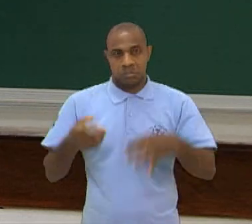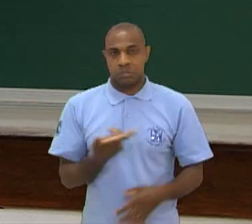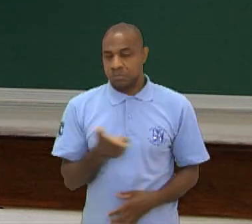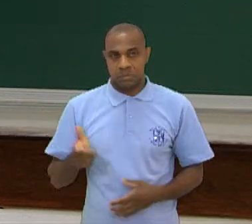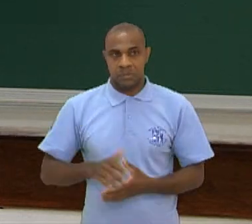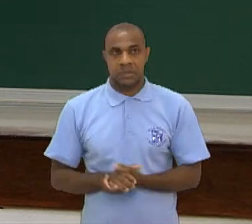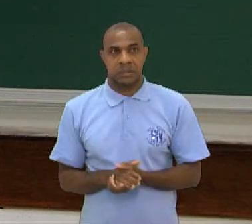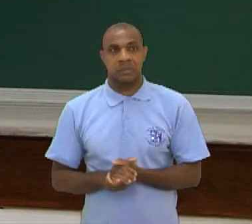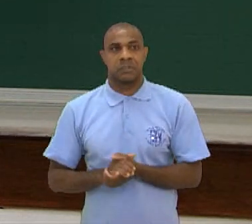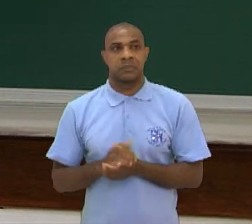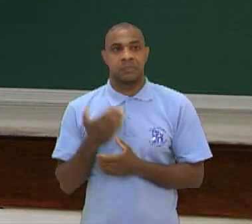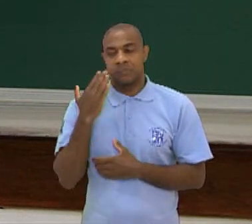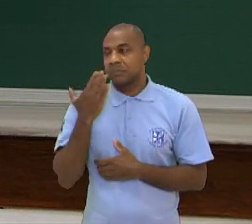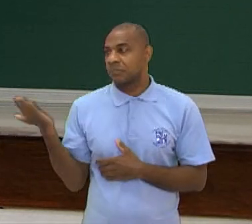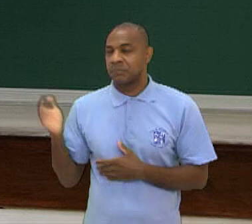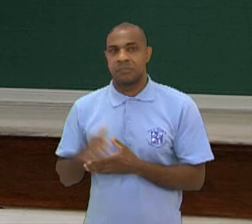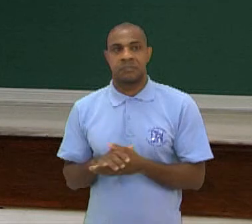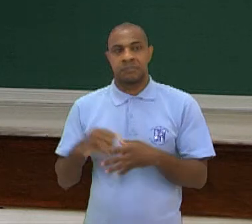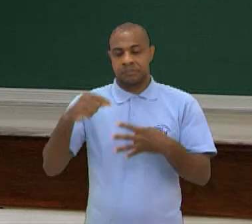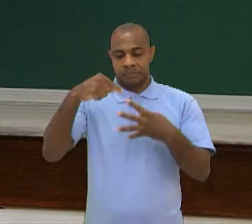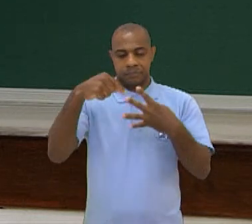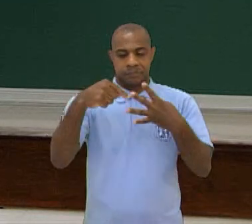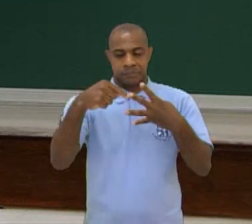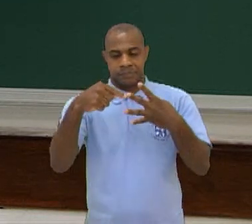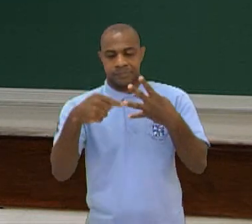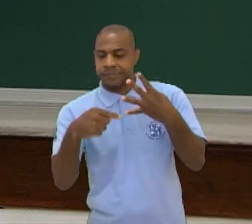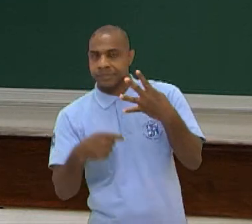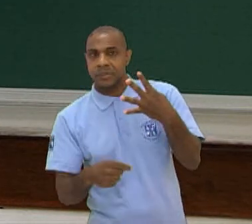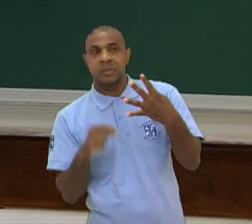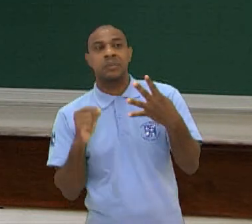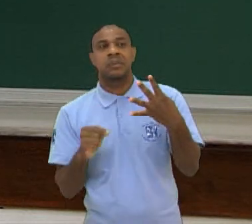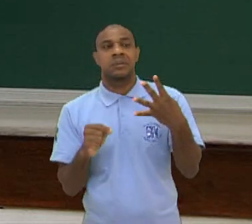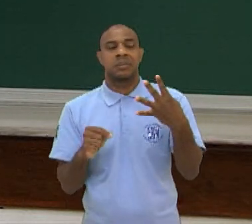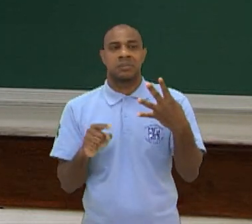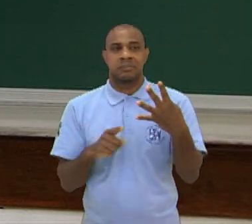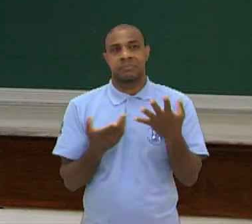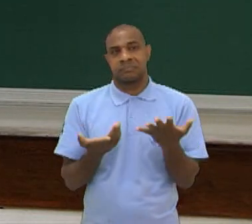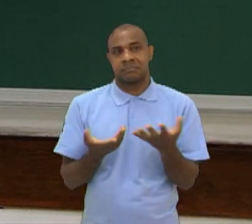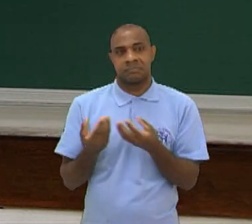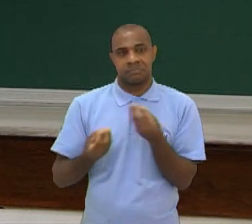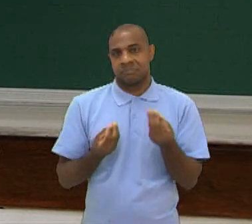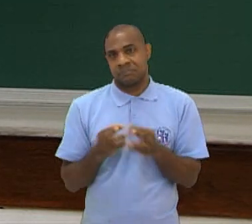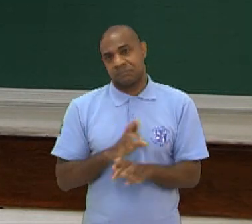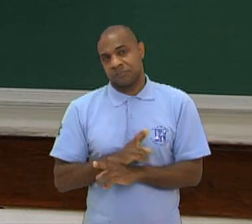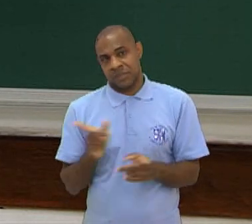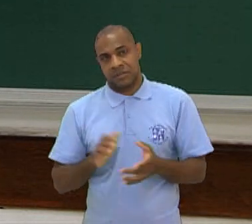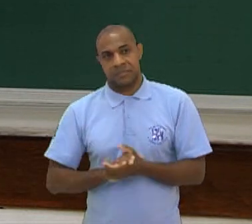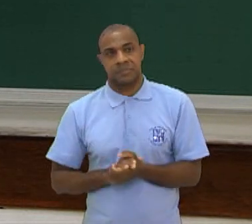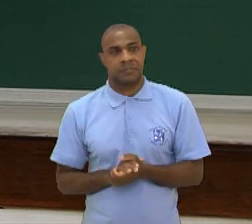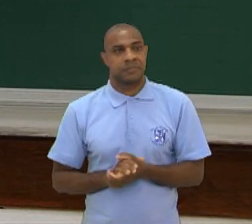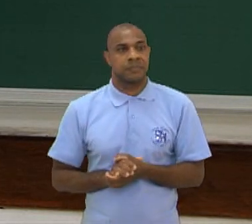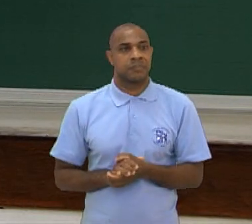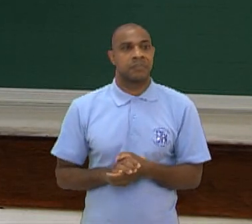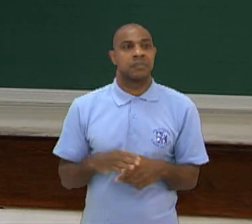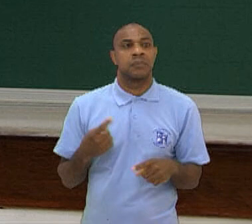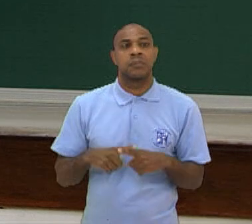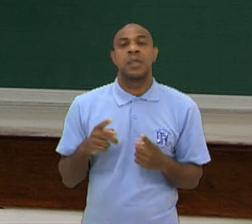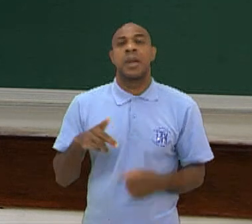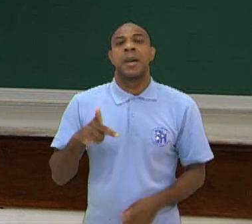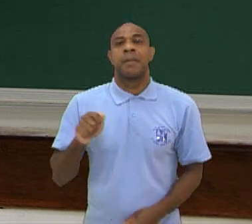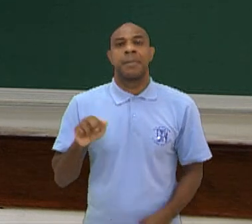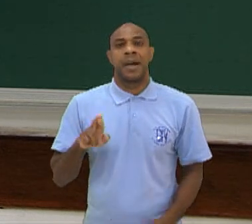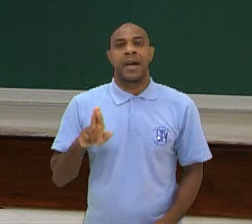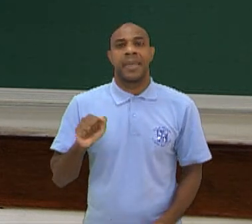é um mutualismo. Protocooperação é quando os dois são beneficiados, mas que não é obrigatório. Eles podem viver separados. Por que não é